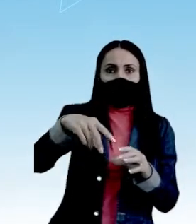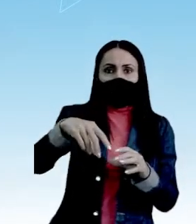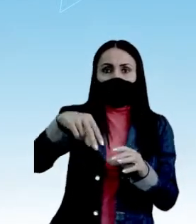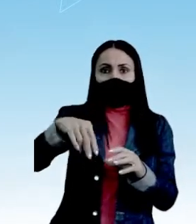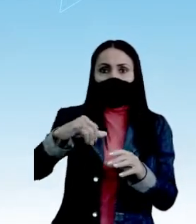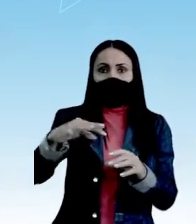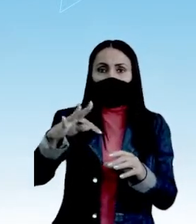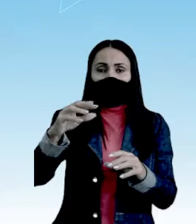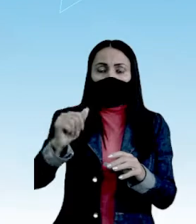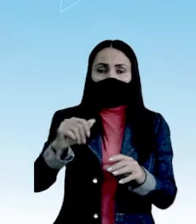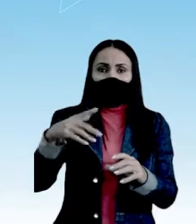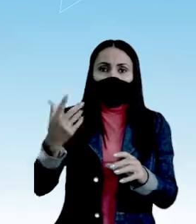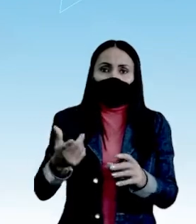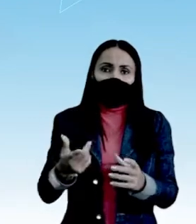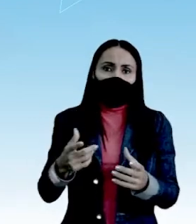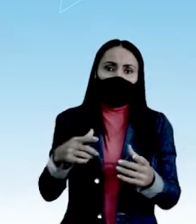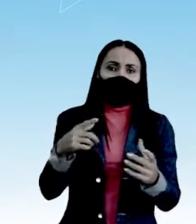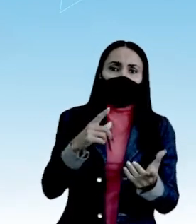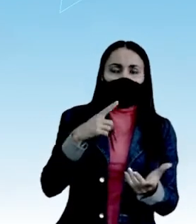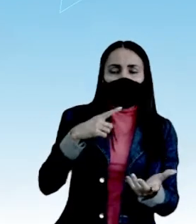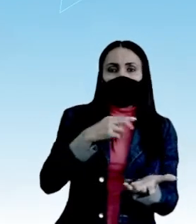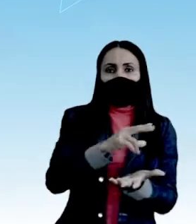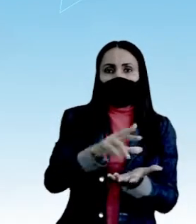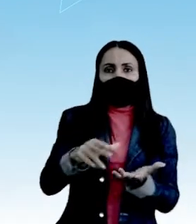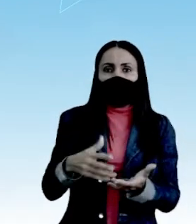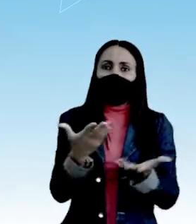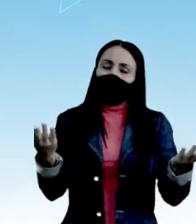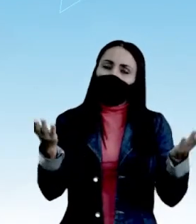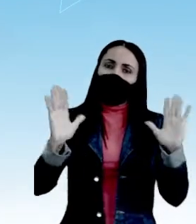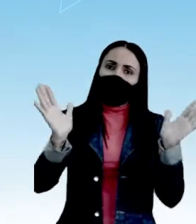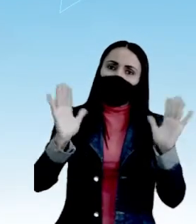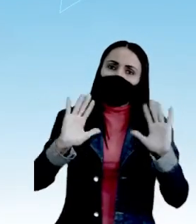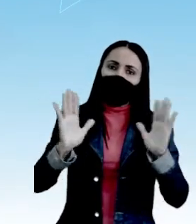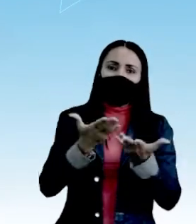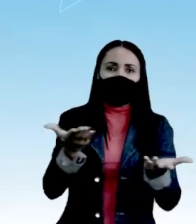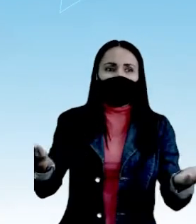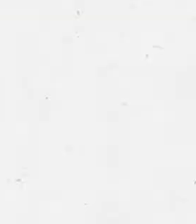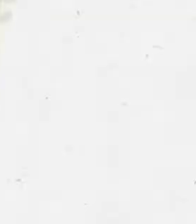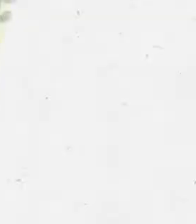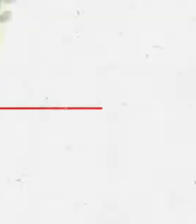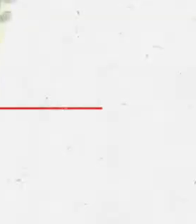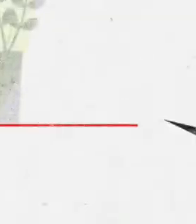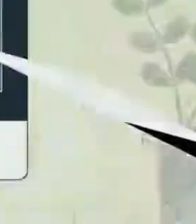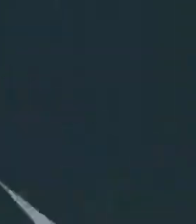temos o Ramalho, temos várias. Então, até a próxima, pessoal!